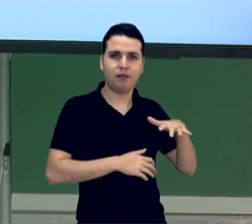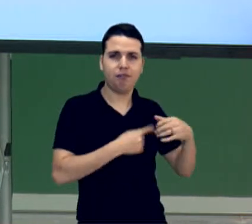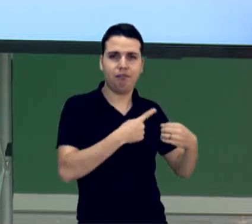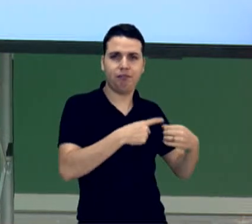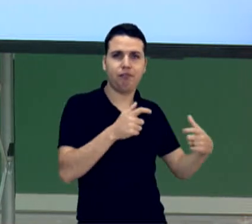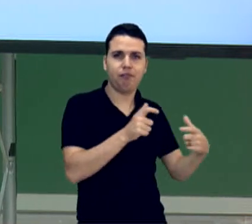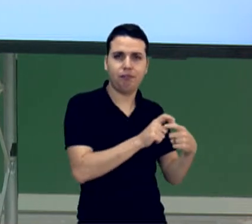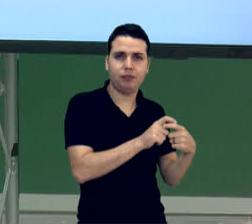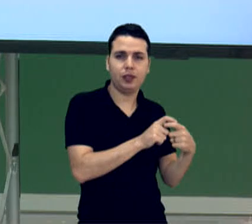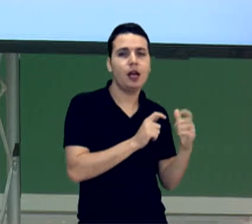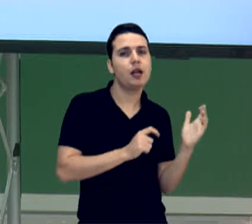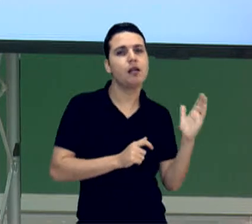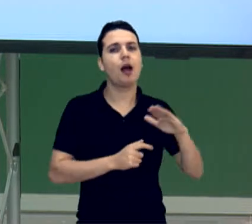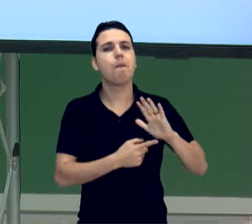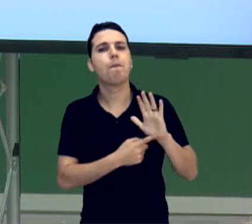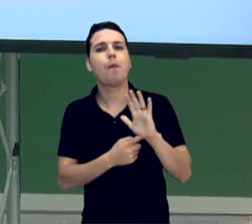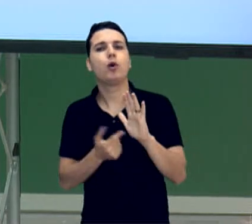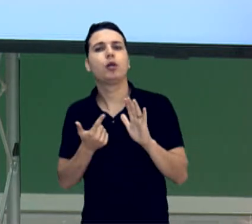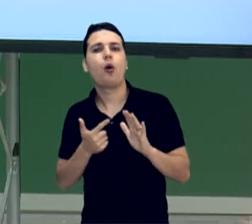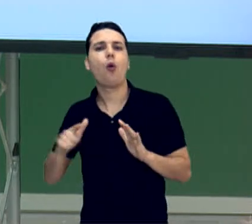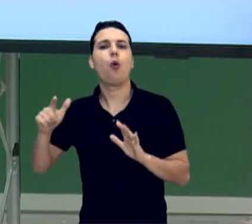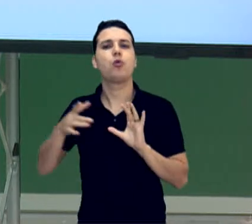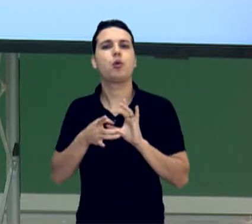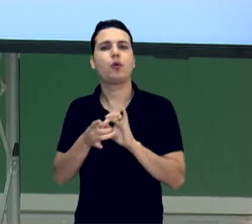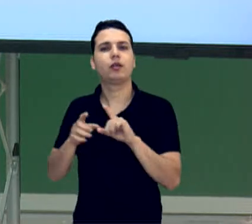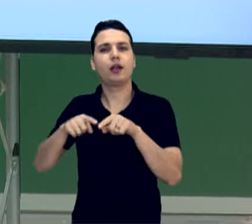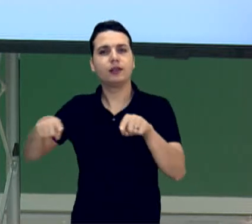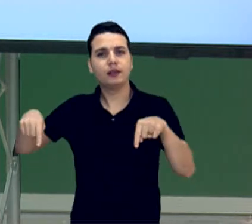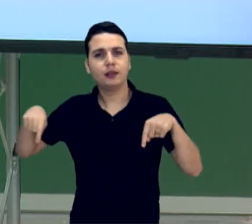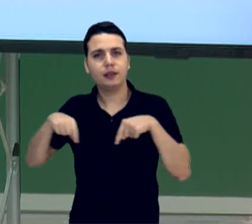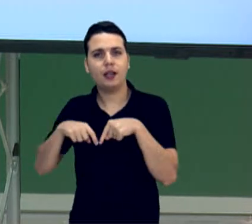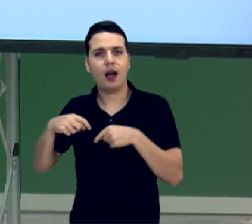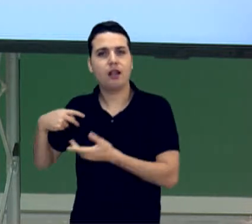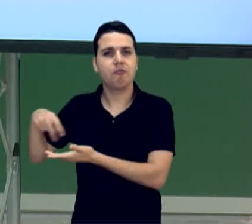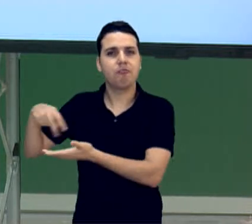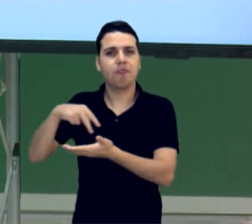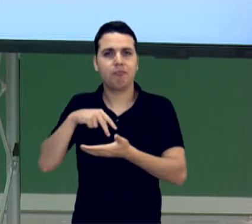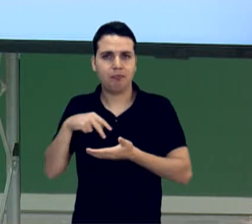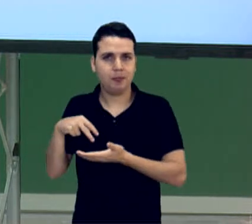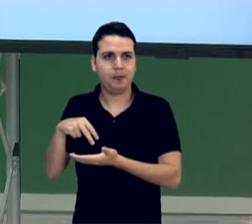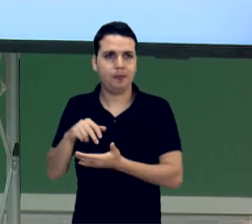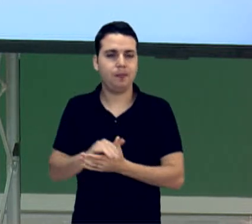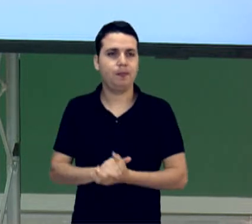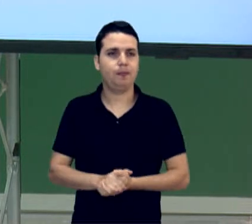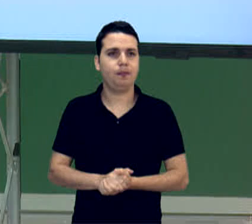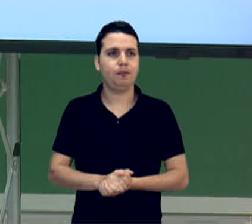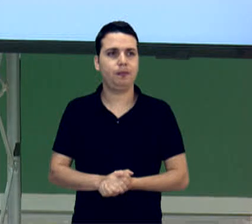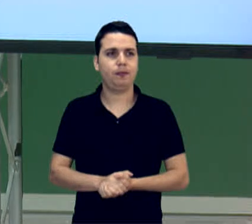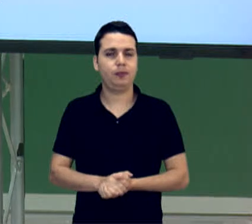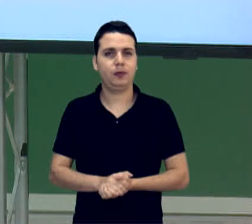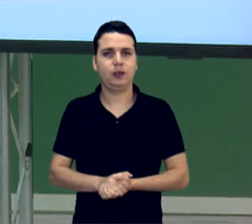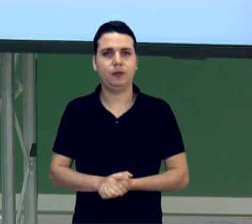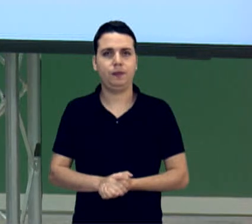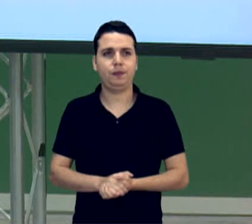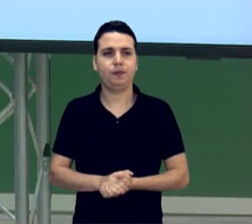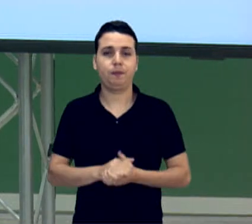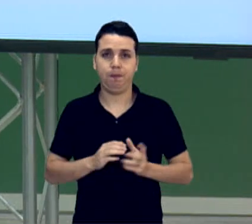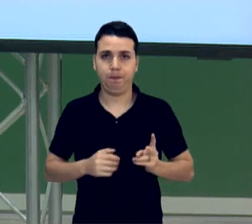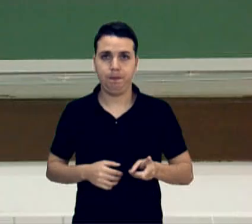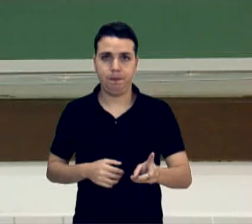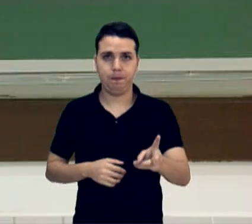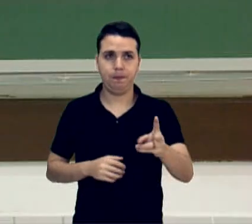trazidas para um outro contexto, que é os salões, que é os bailes, que é a dança de salão, certo? Vamos